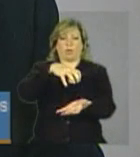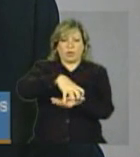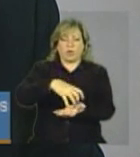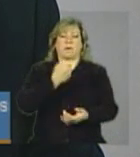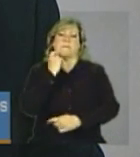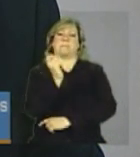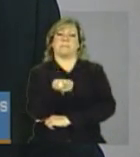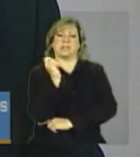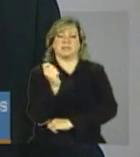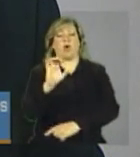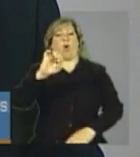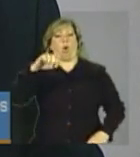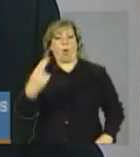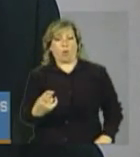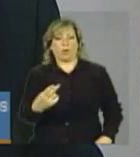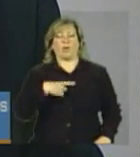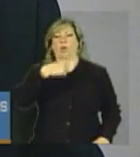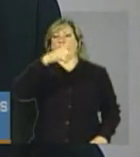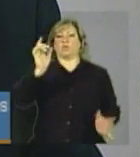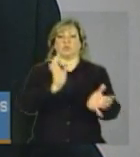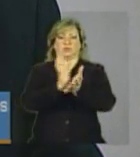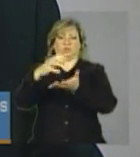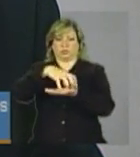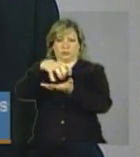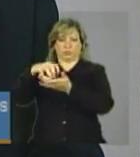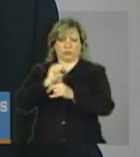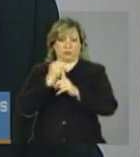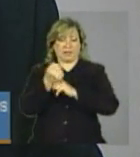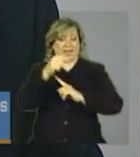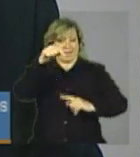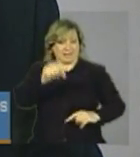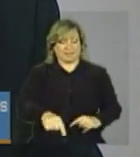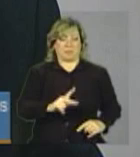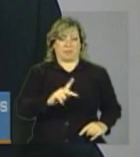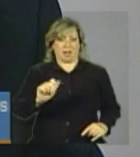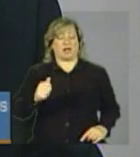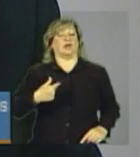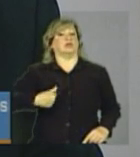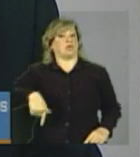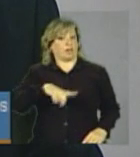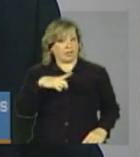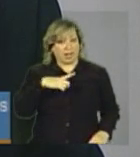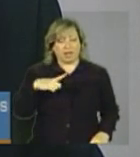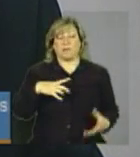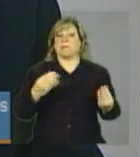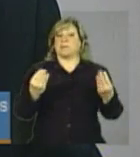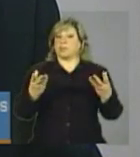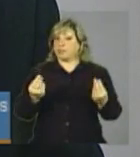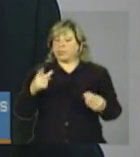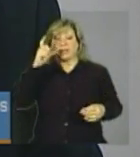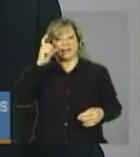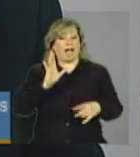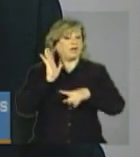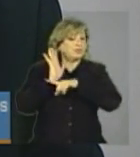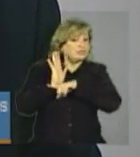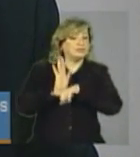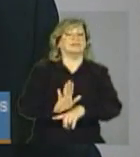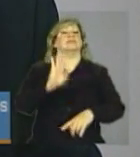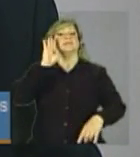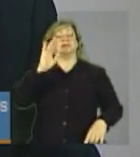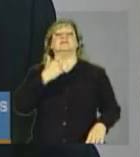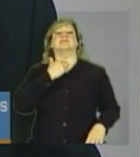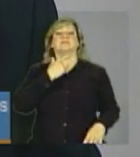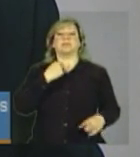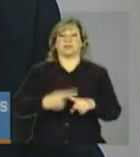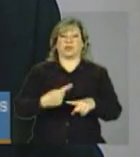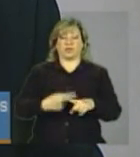pelos outros movimentos sociais, que esta modalidade do PA nos interessa muito, né, justamente por conta